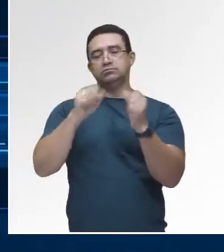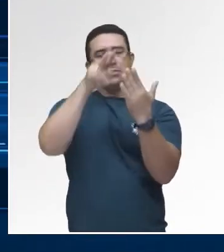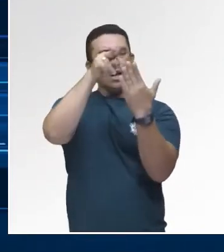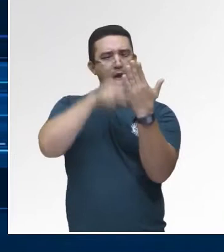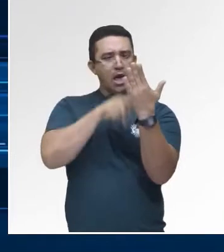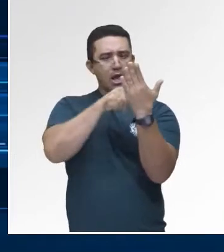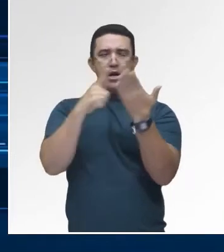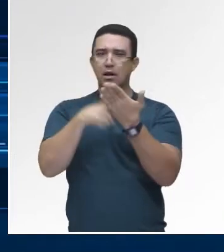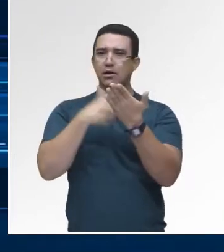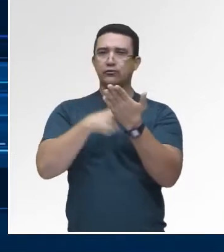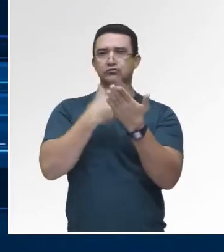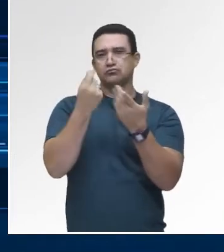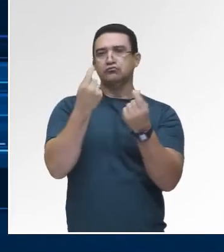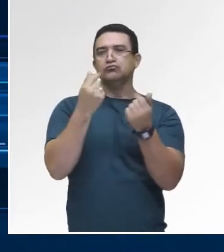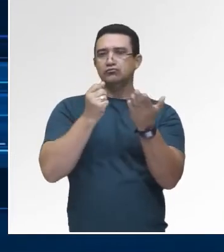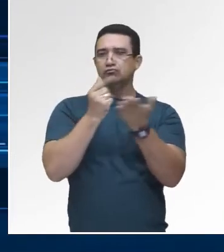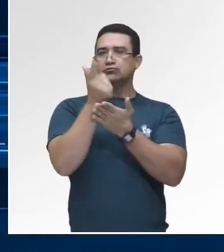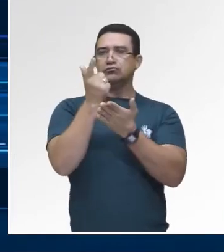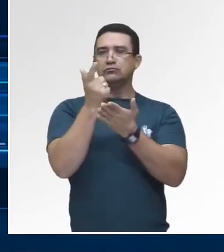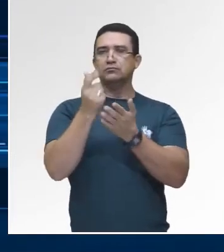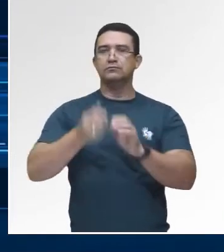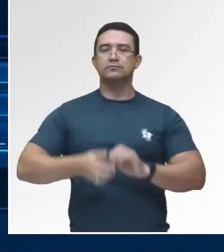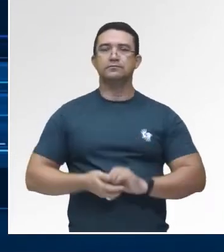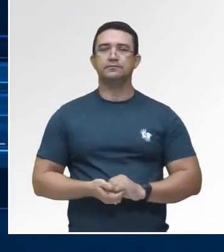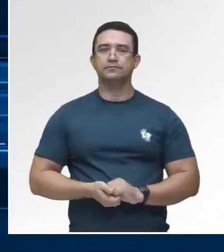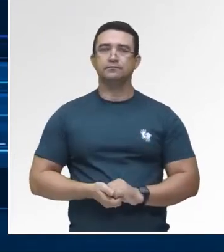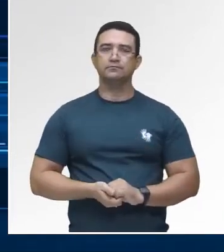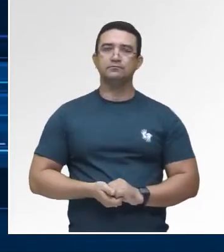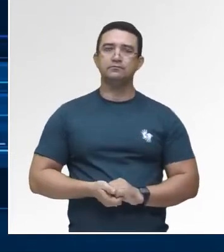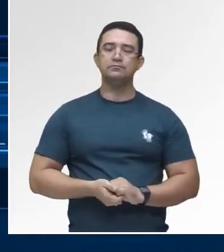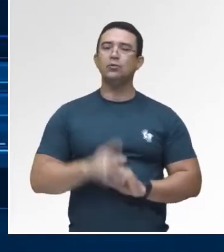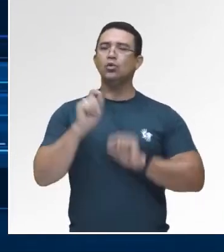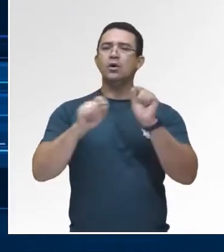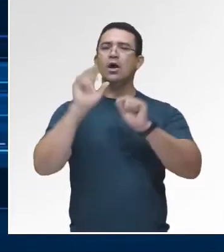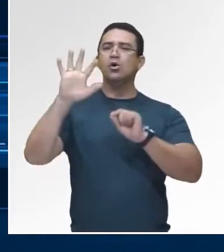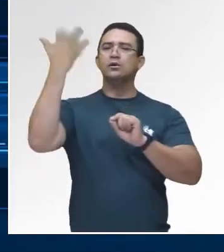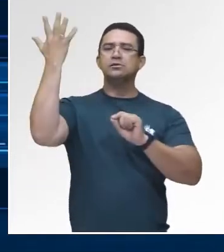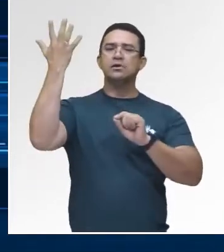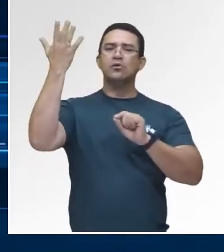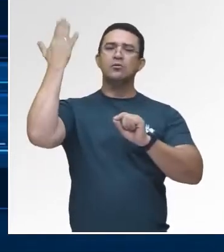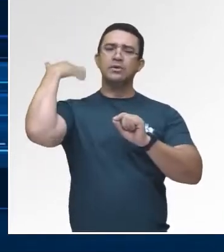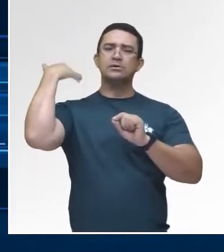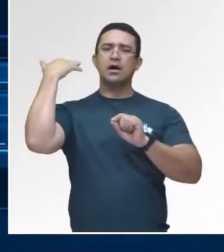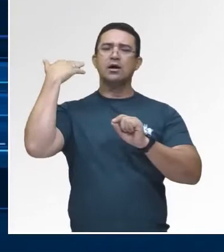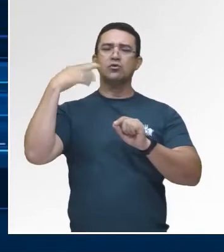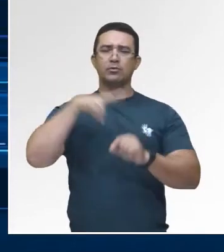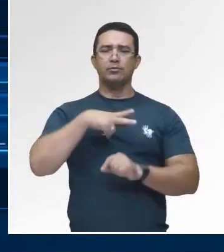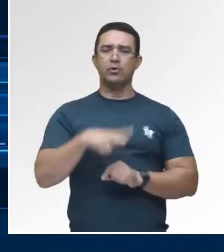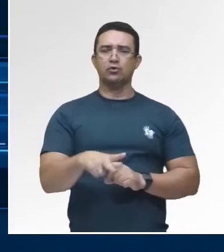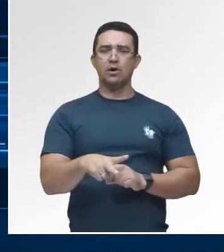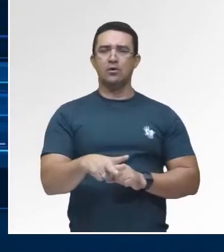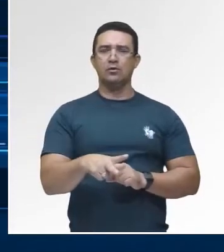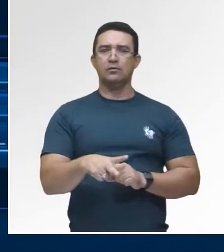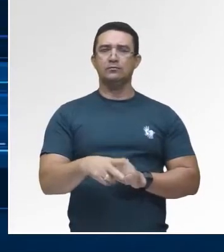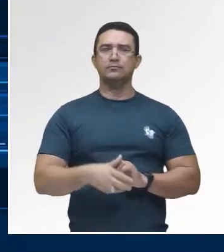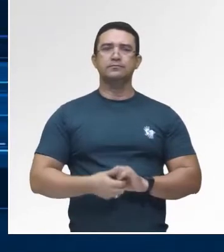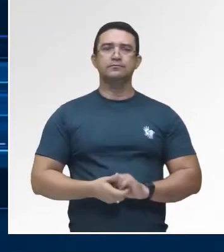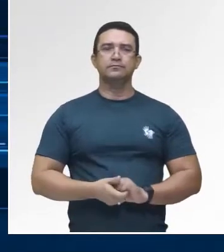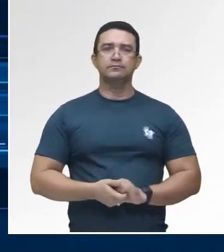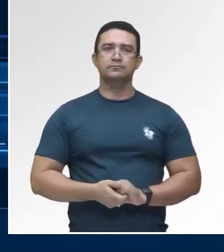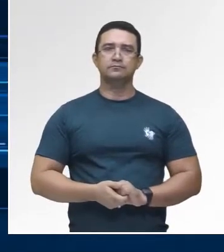bem. Vamos agora falar um pouco sobre o que estava ocorrendo em Portugal, que é o que nos interessa para adentrarmos aí